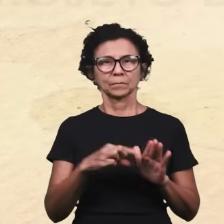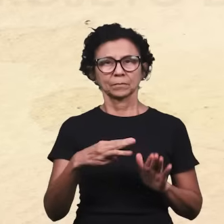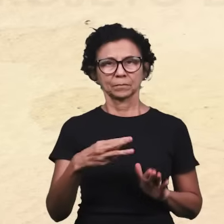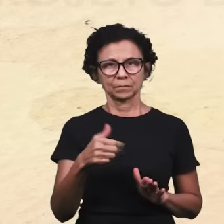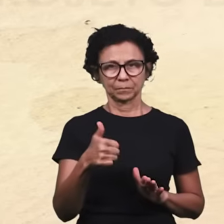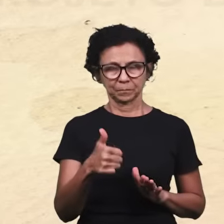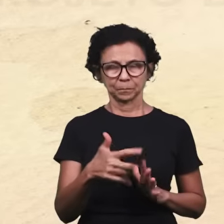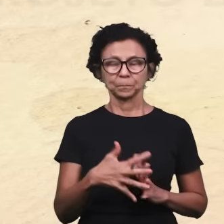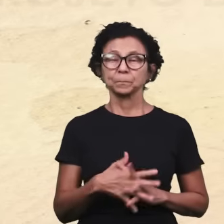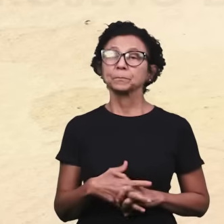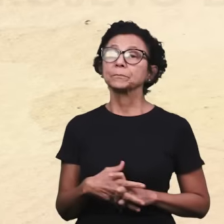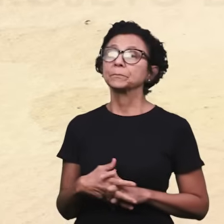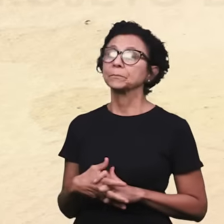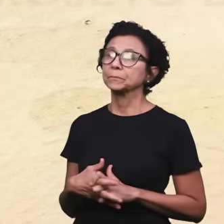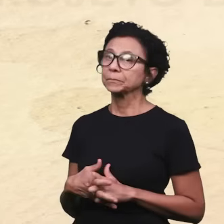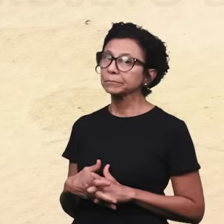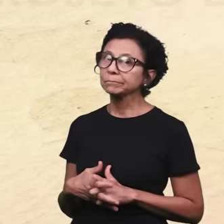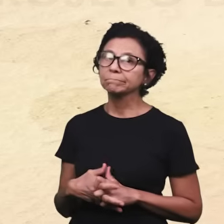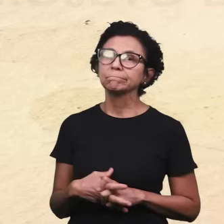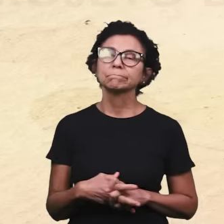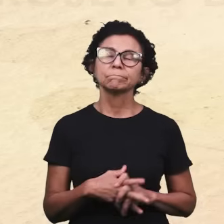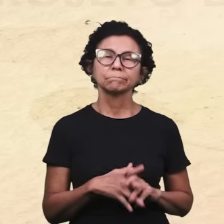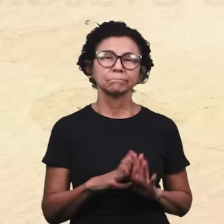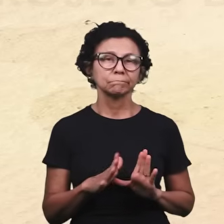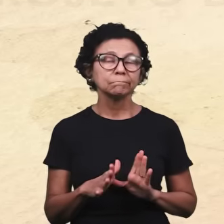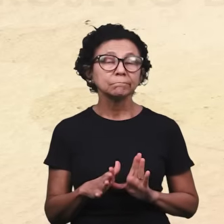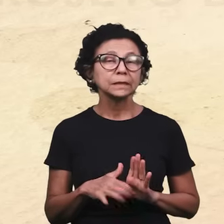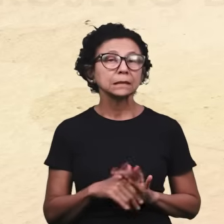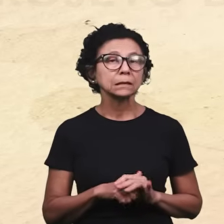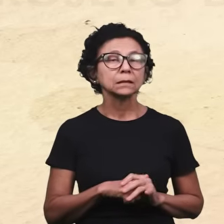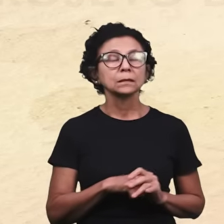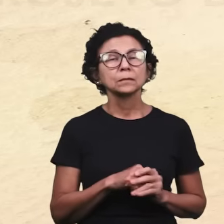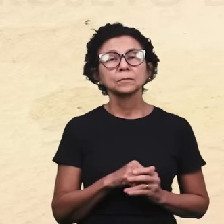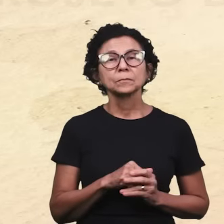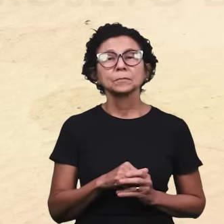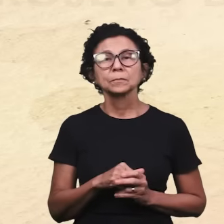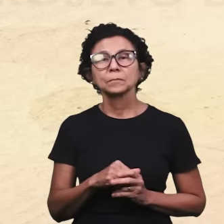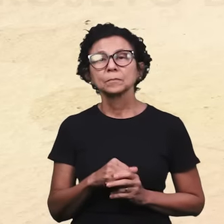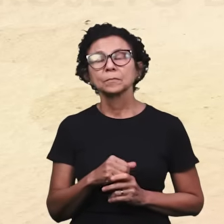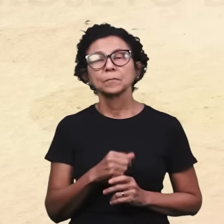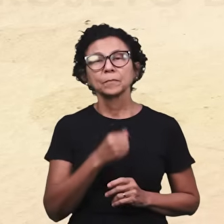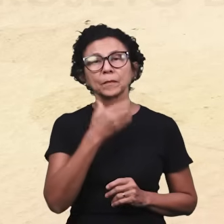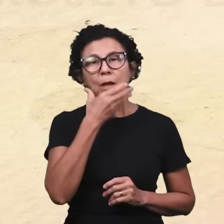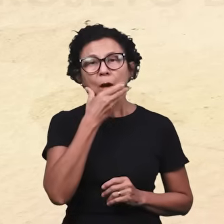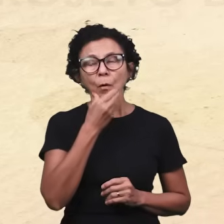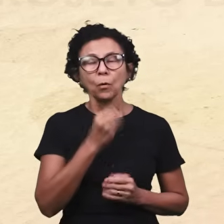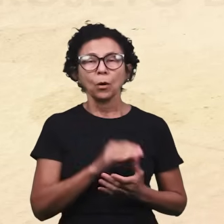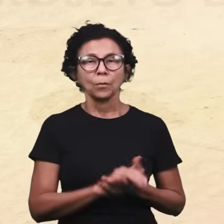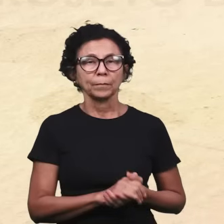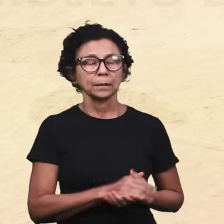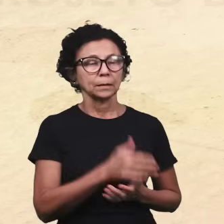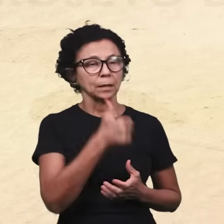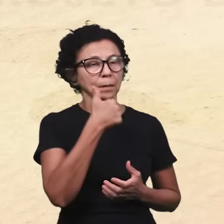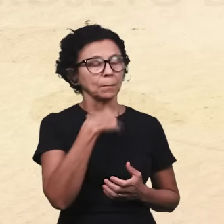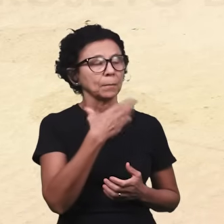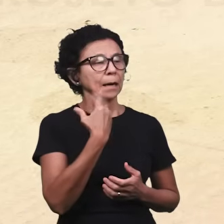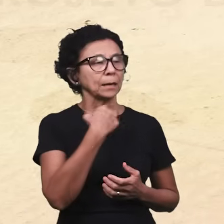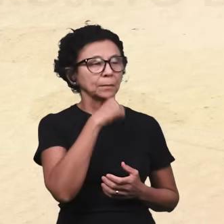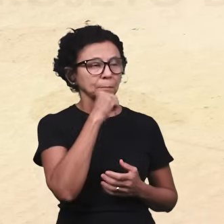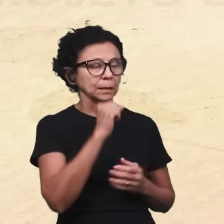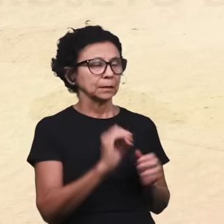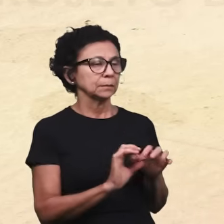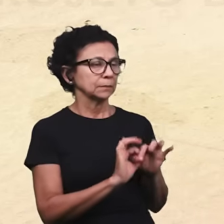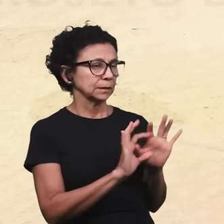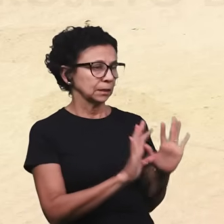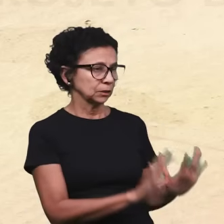31, diz assim: Por isso deixará o homem, seu pai e sua mãe, e se unirá à sua mulher,